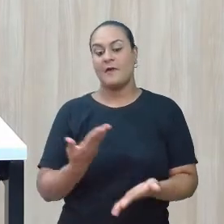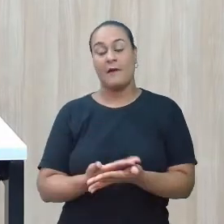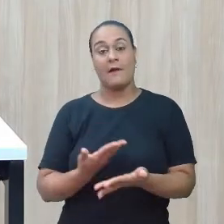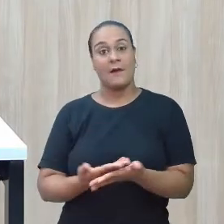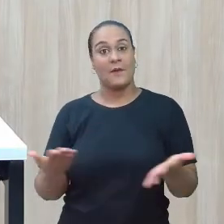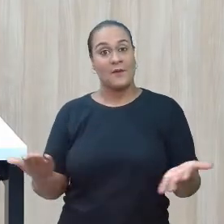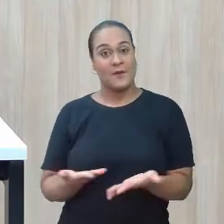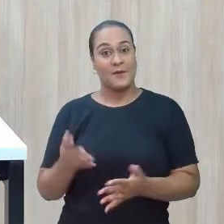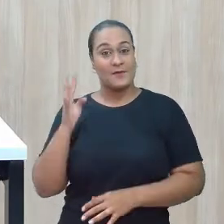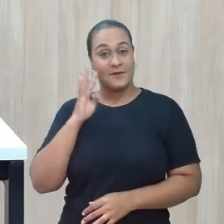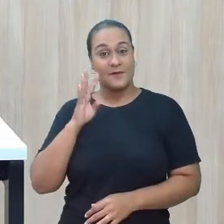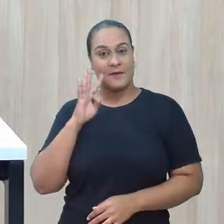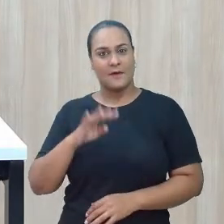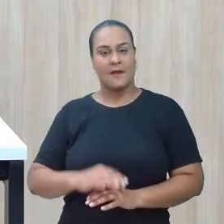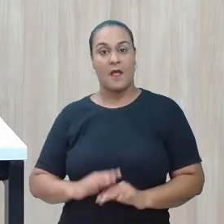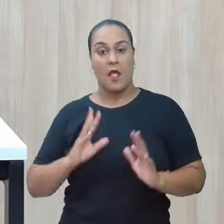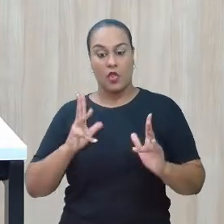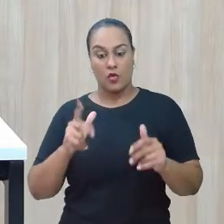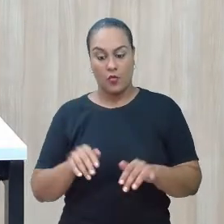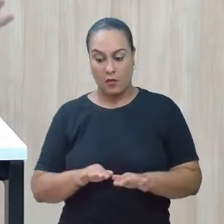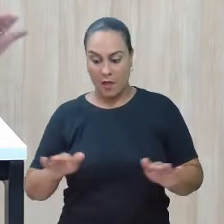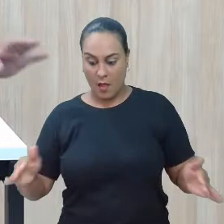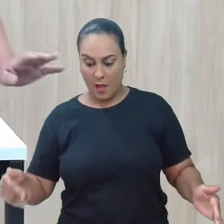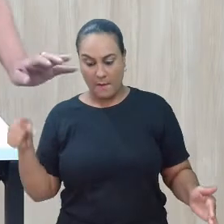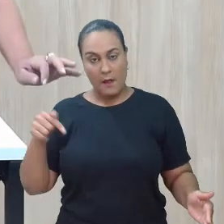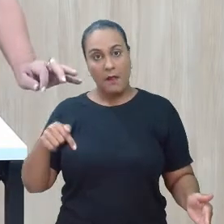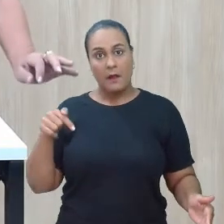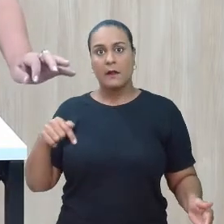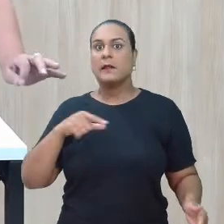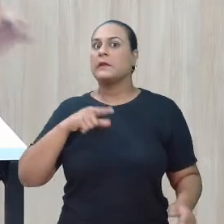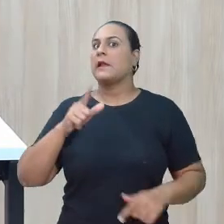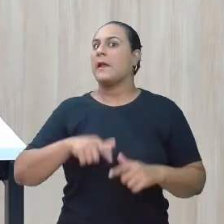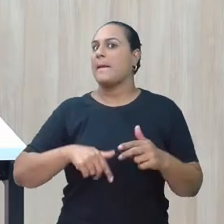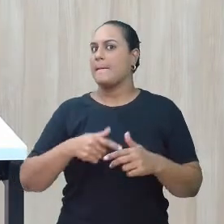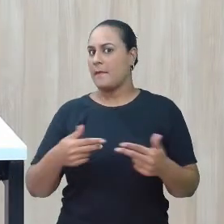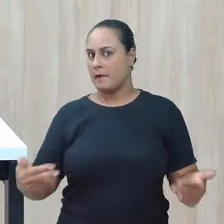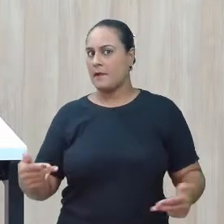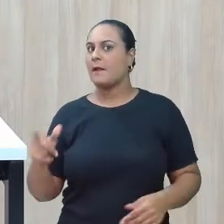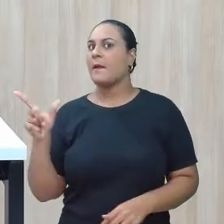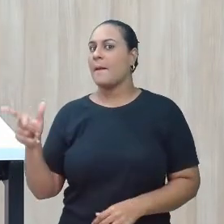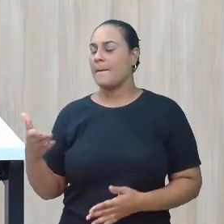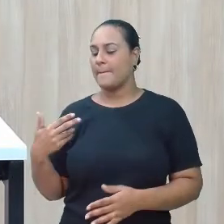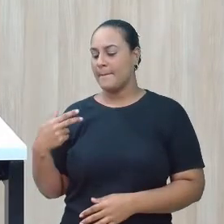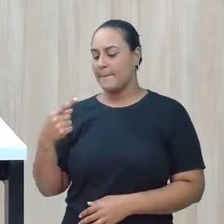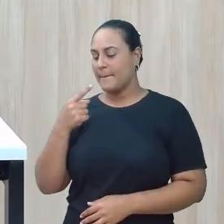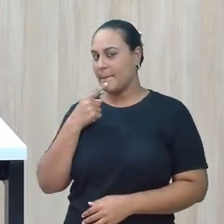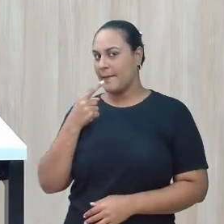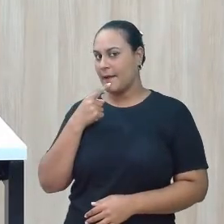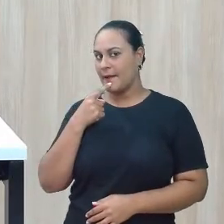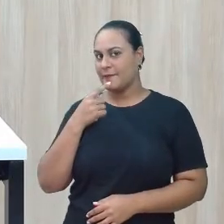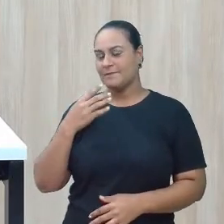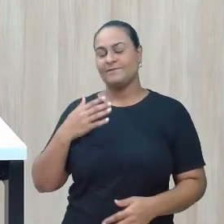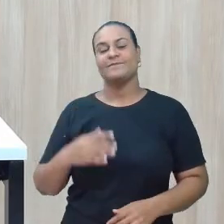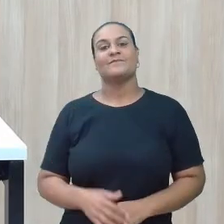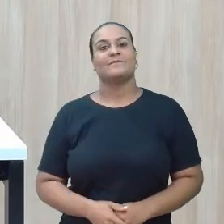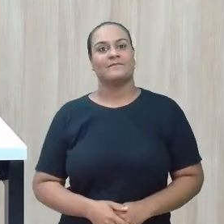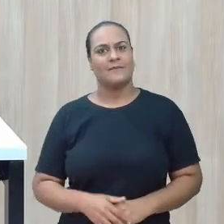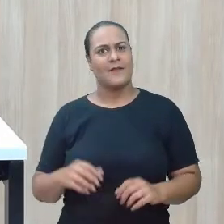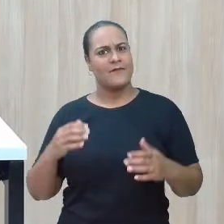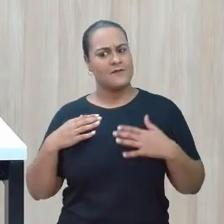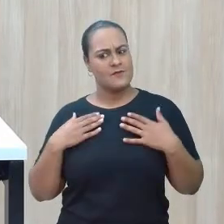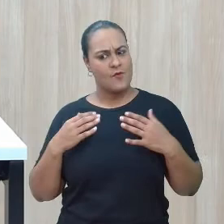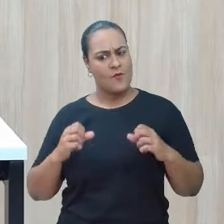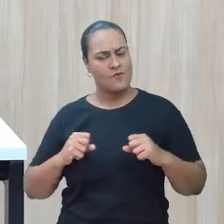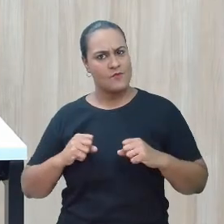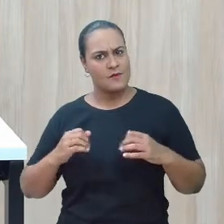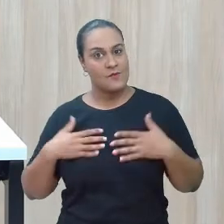que legal, tudo isso. E ainda tem material aqui pertinho, que vai ser uma surpresa, um material